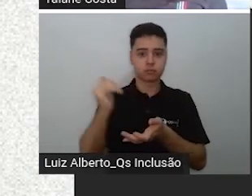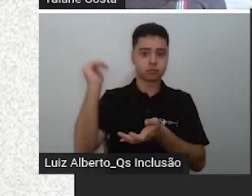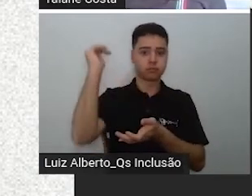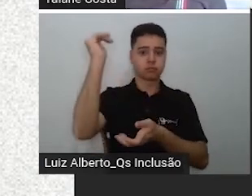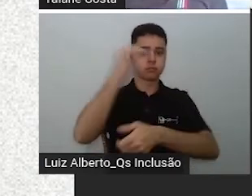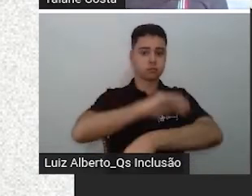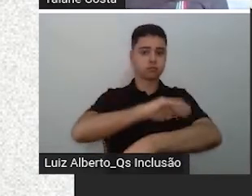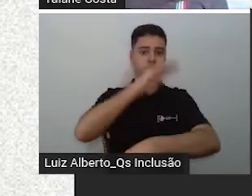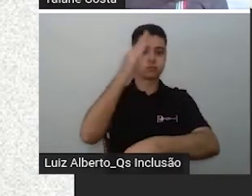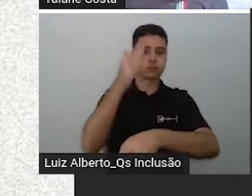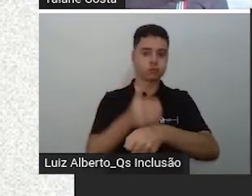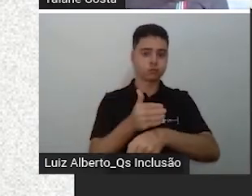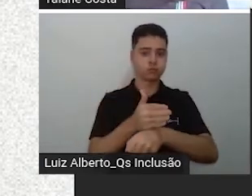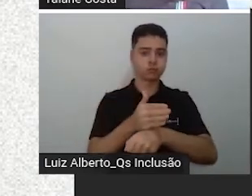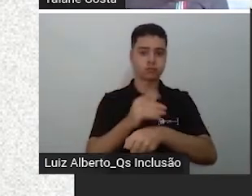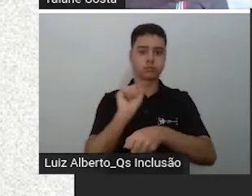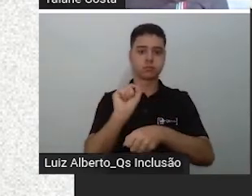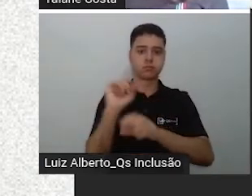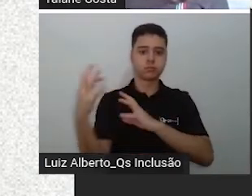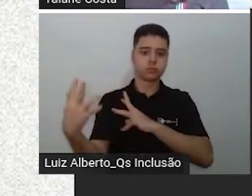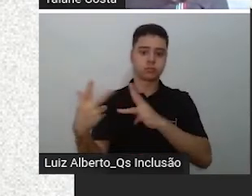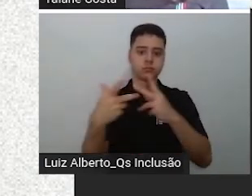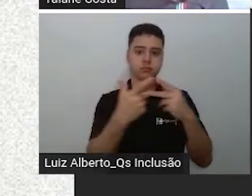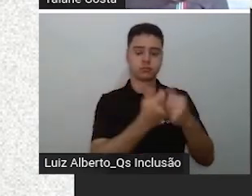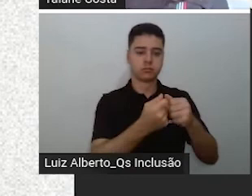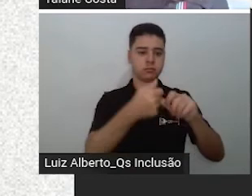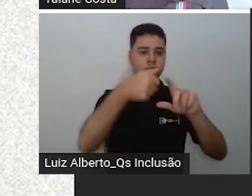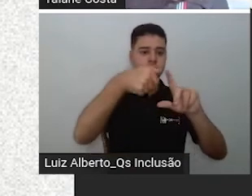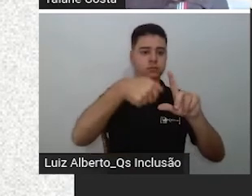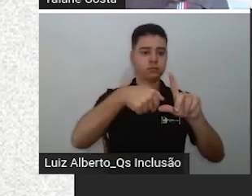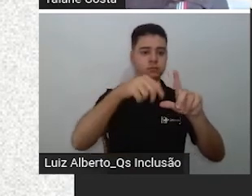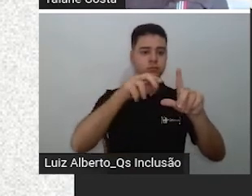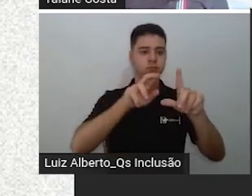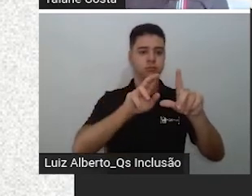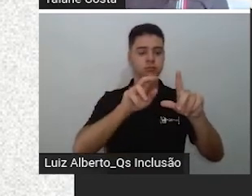Montanha, que foi uma HQ